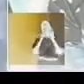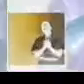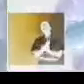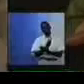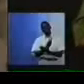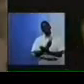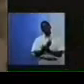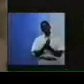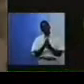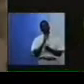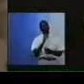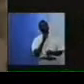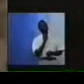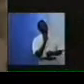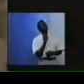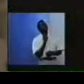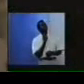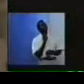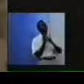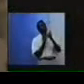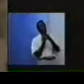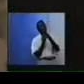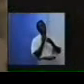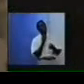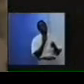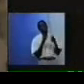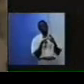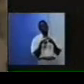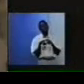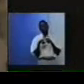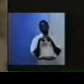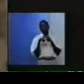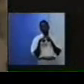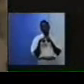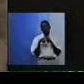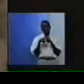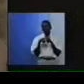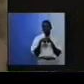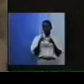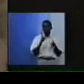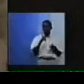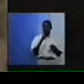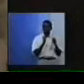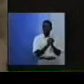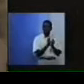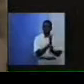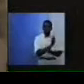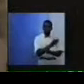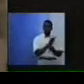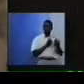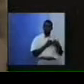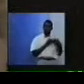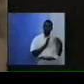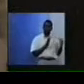Pois hoje, e é por isso que eu peço que você não tire a mão do coração, nesse momento Jesus está dizendo a